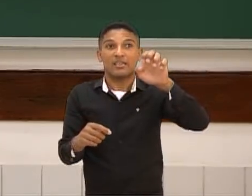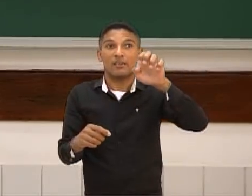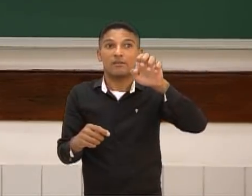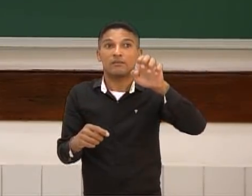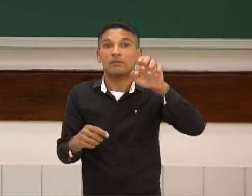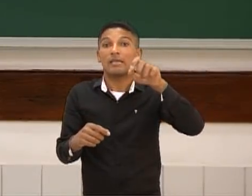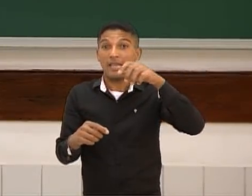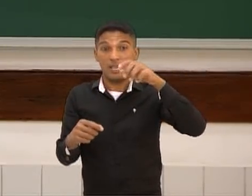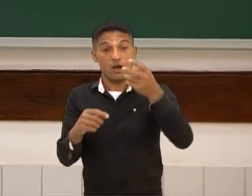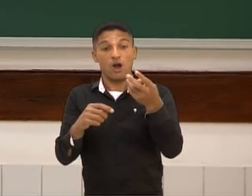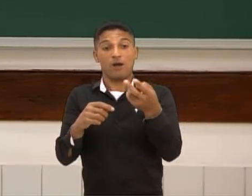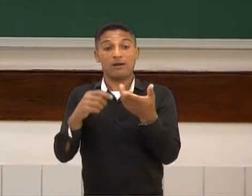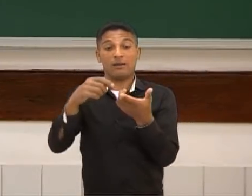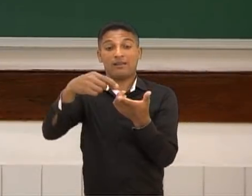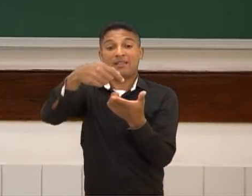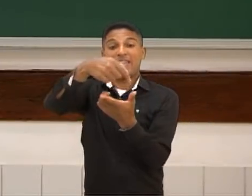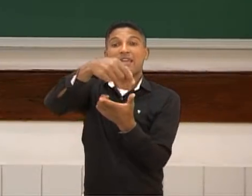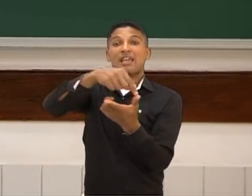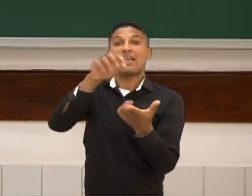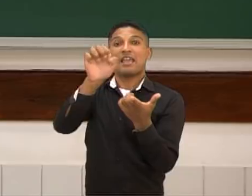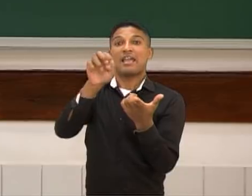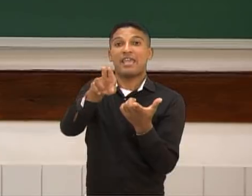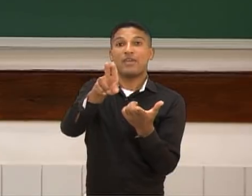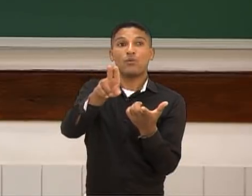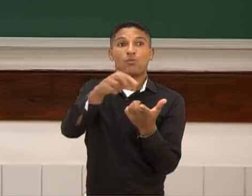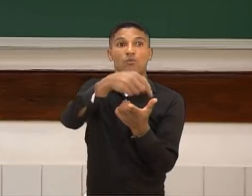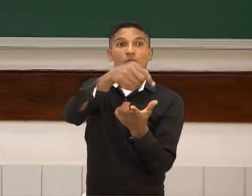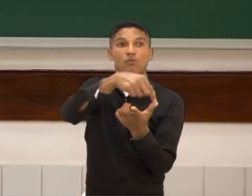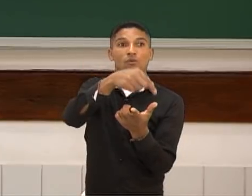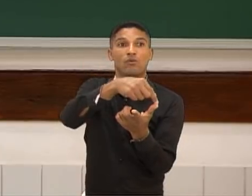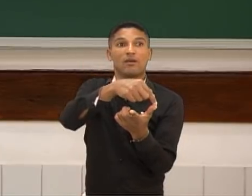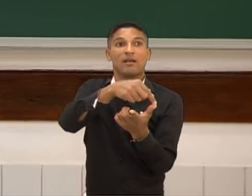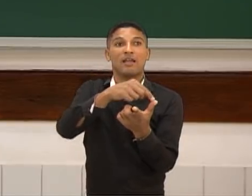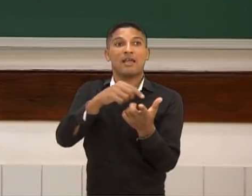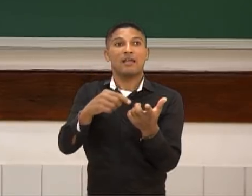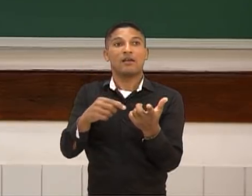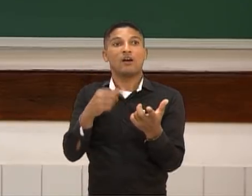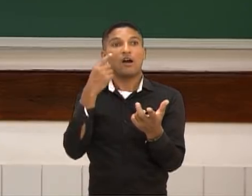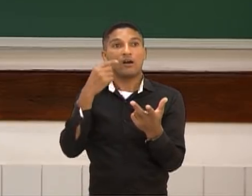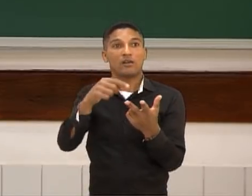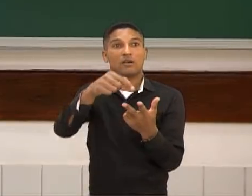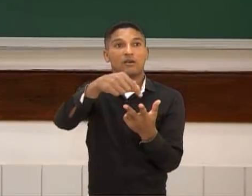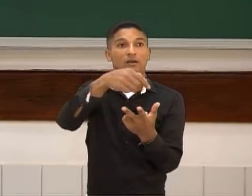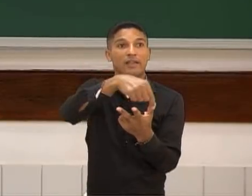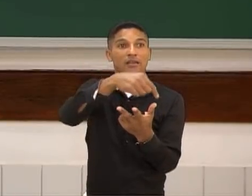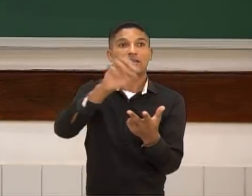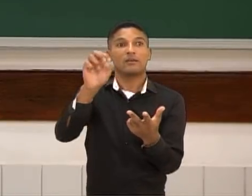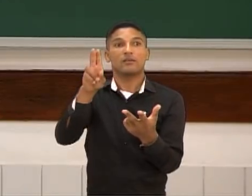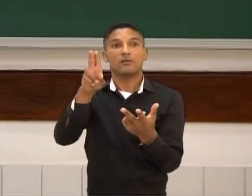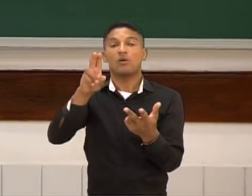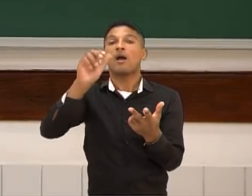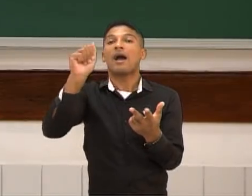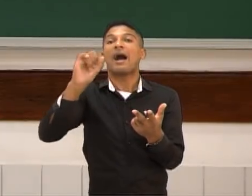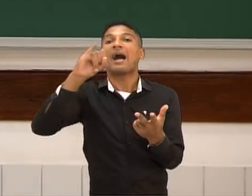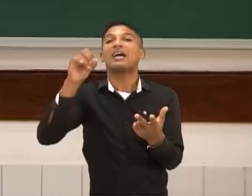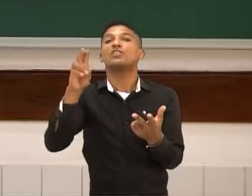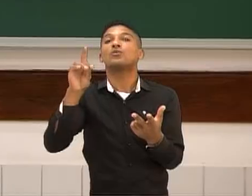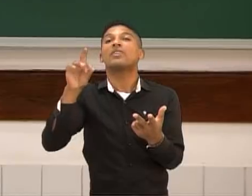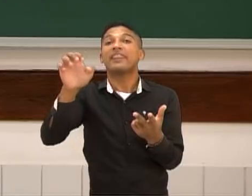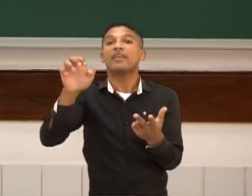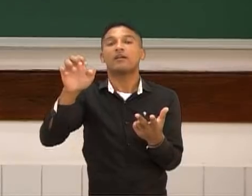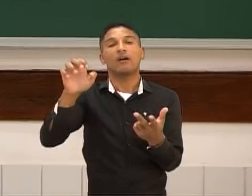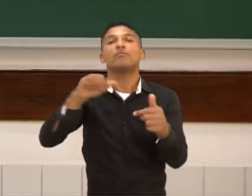consiga fazer ali a conjugação dos verbos utilizando o imperativo afirmativo sem necessitar de recorrer a esses passos aí que